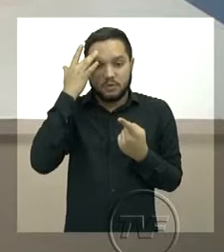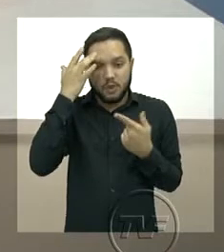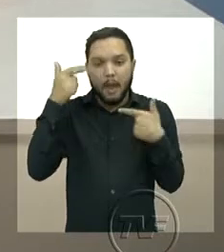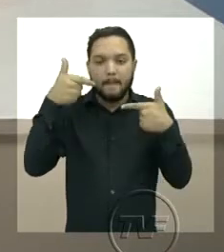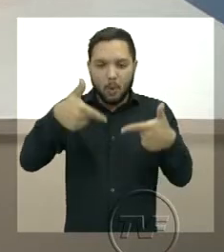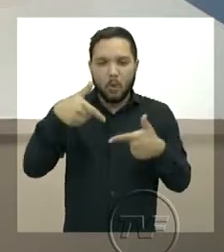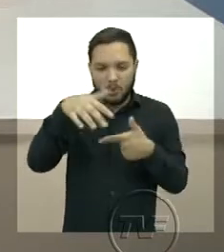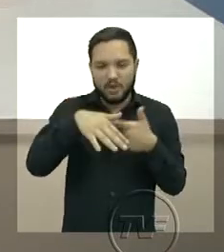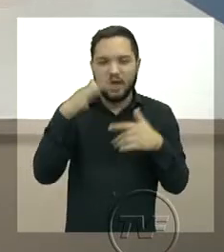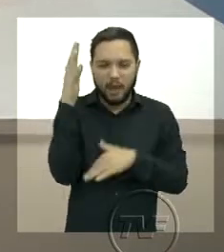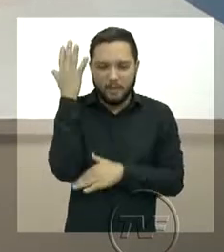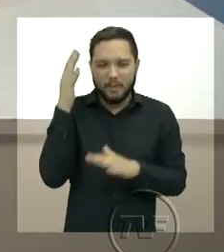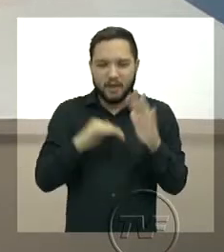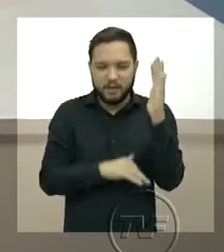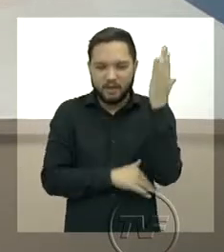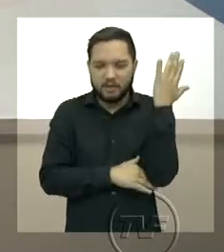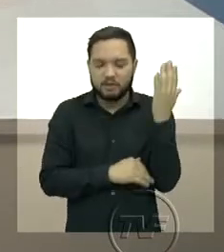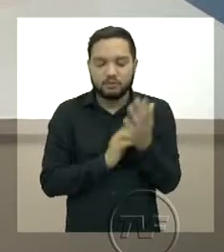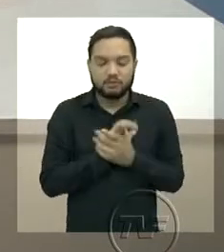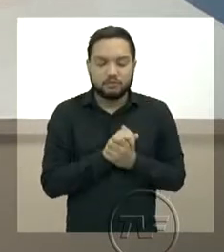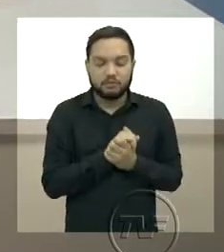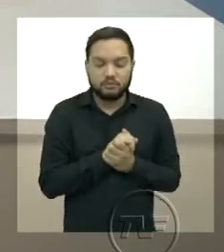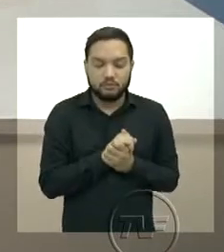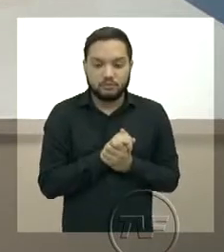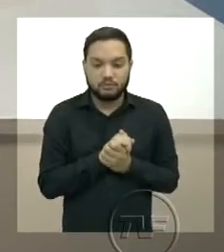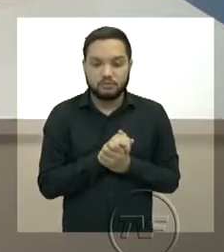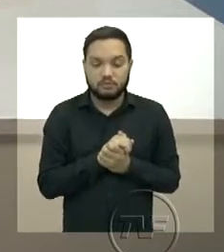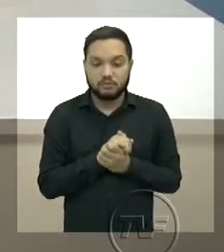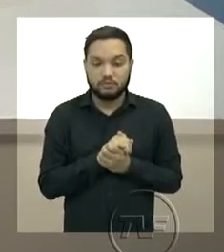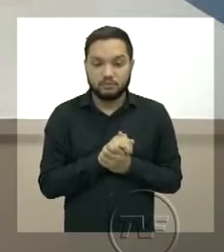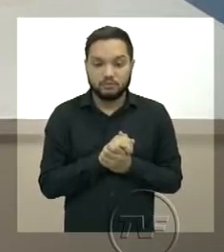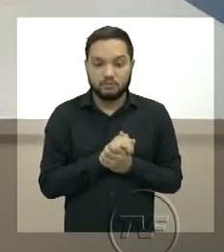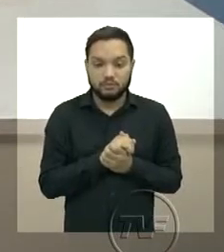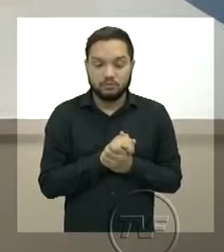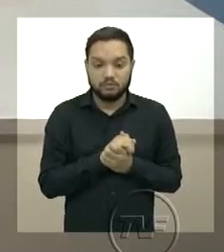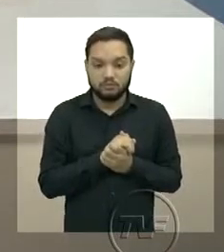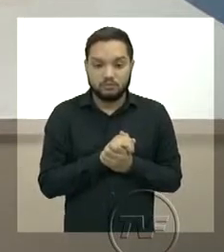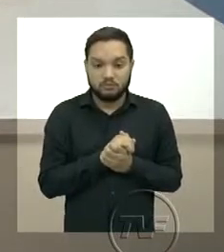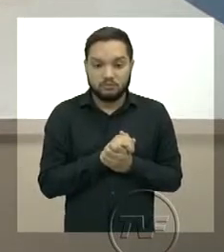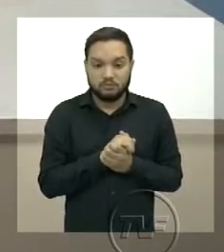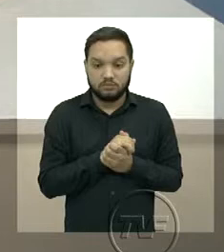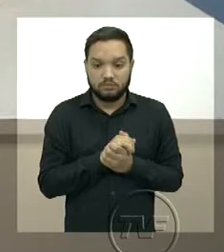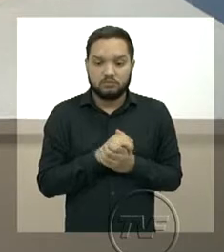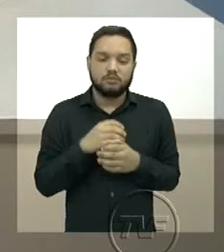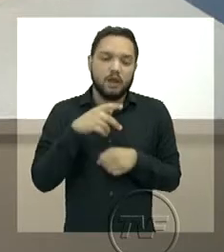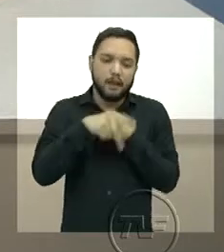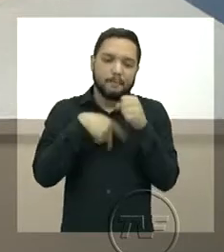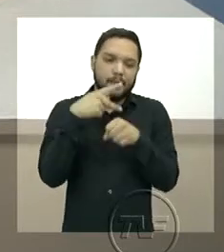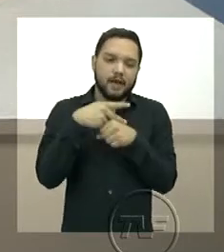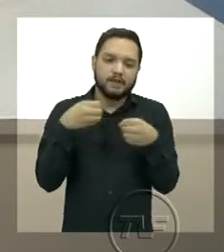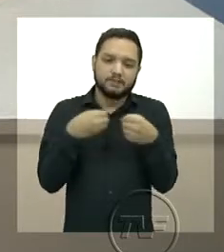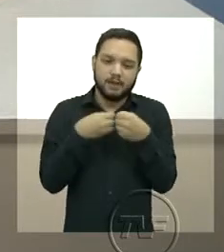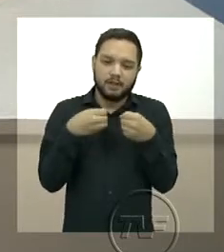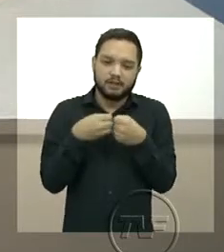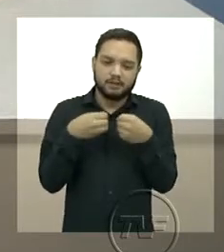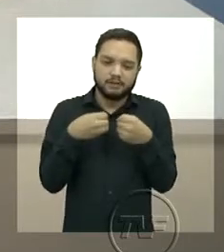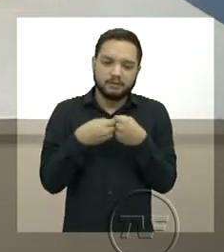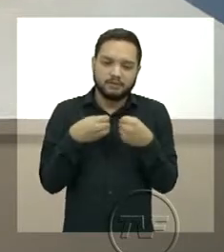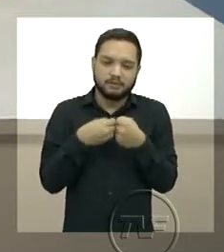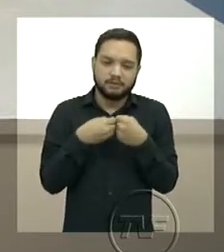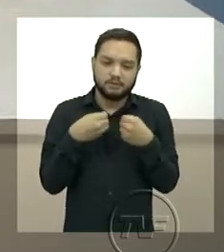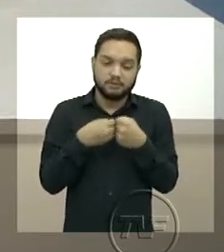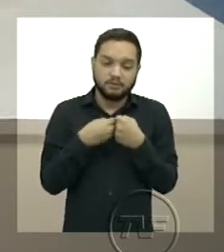já perpassa aos limites, né, do Brasil, né, as fronteiras do país. E